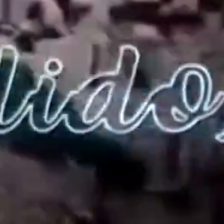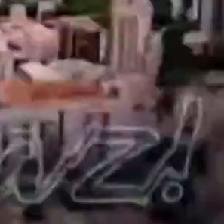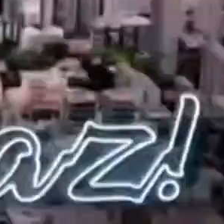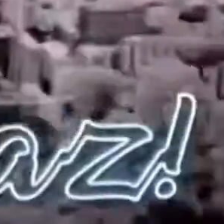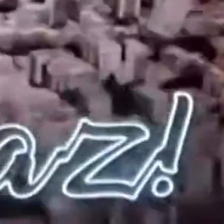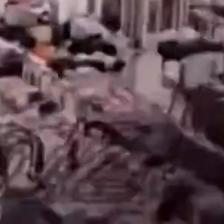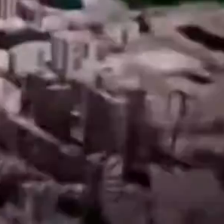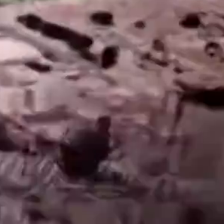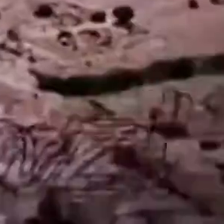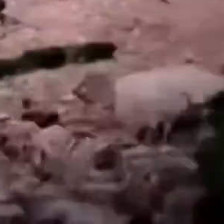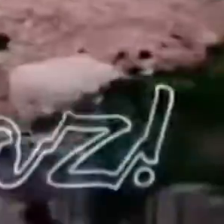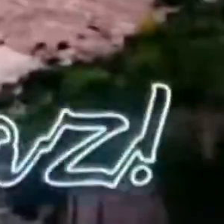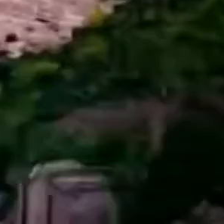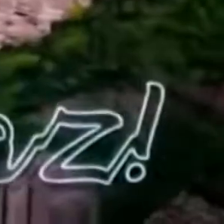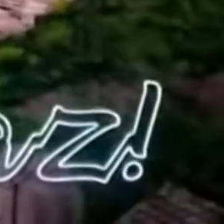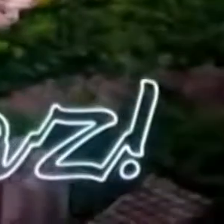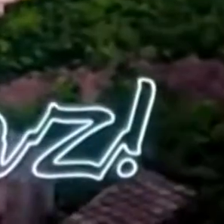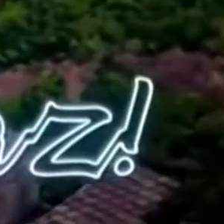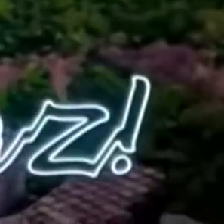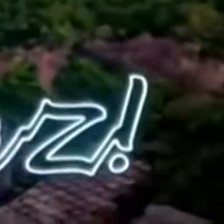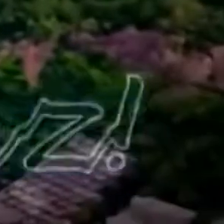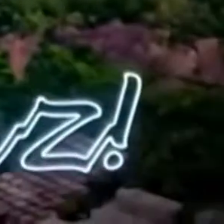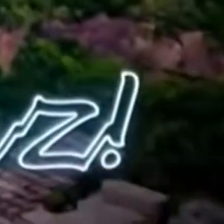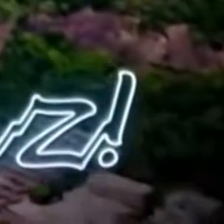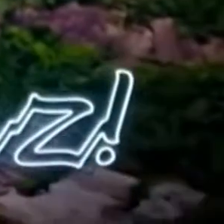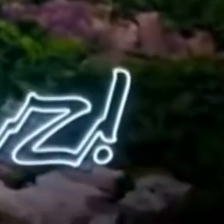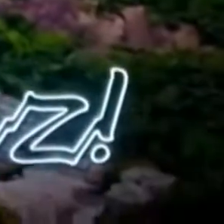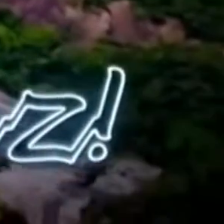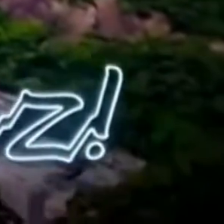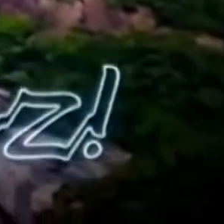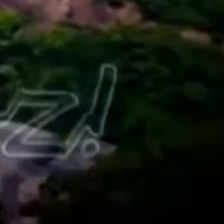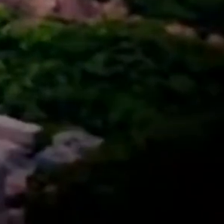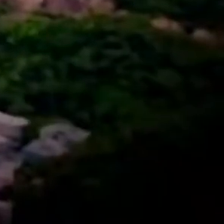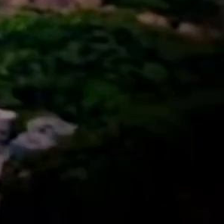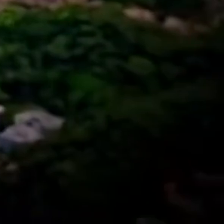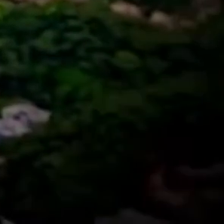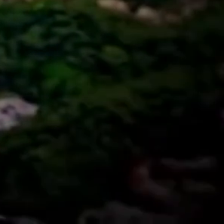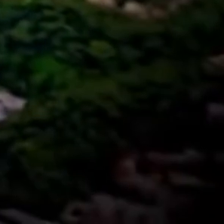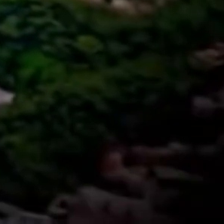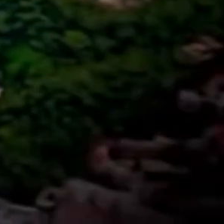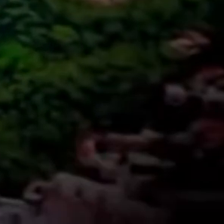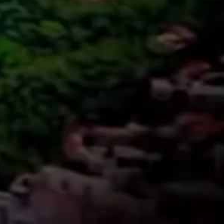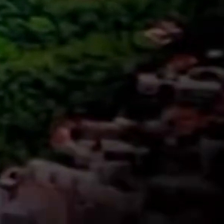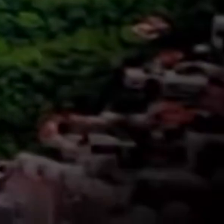dividido, unidade Ele faz.